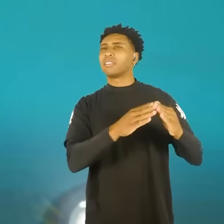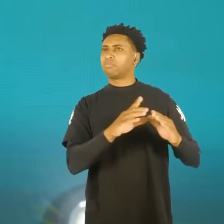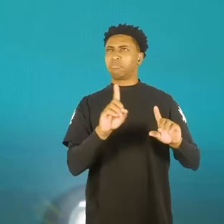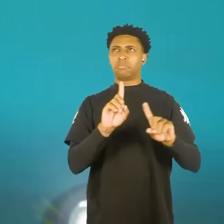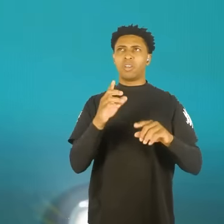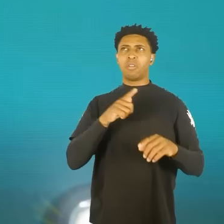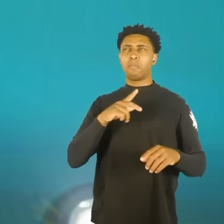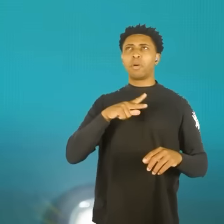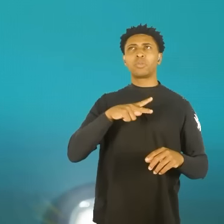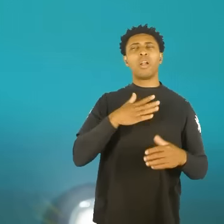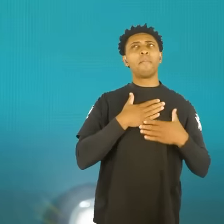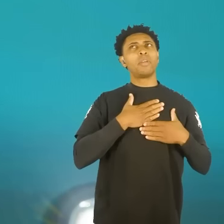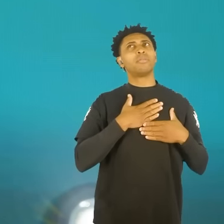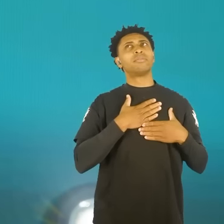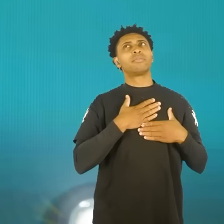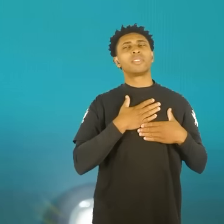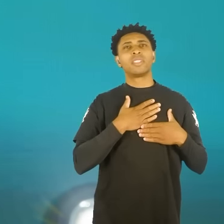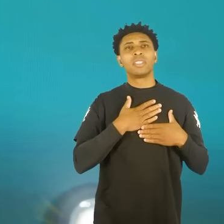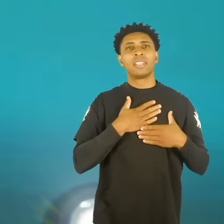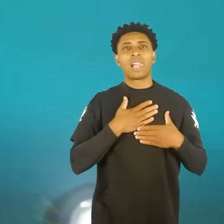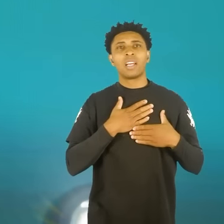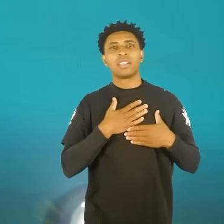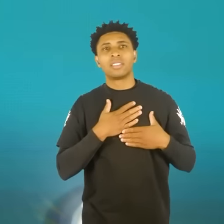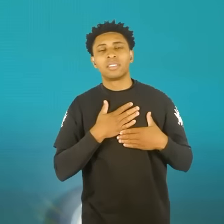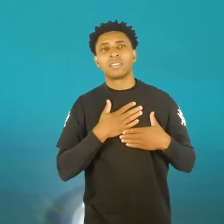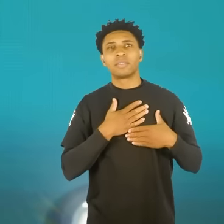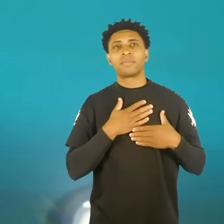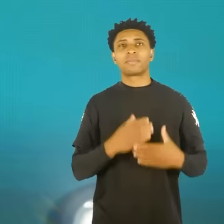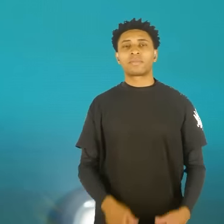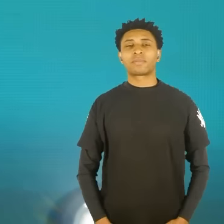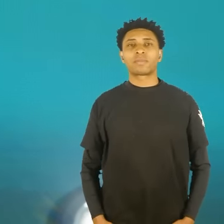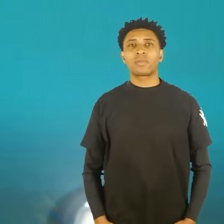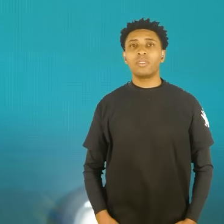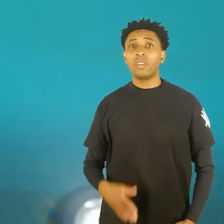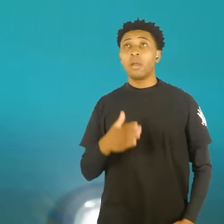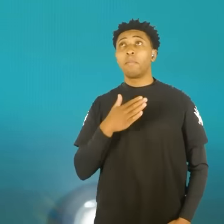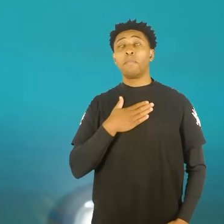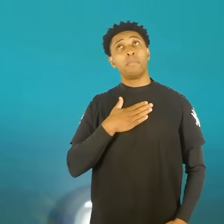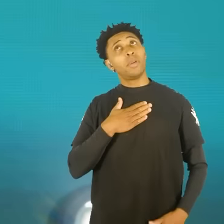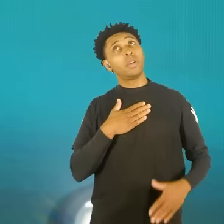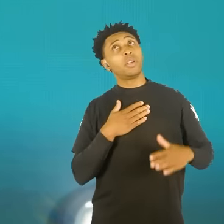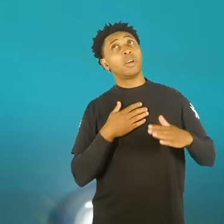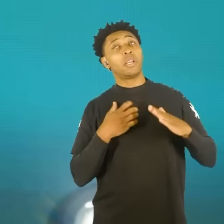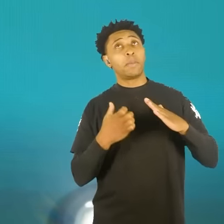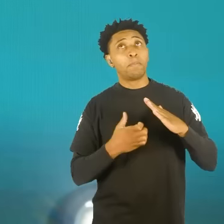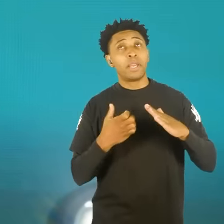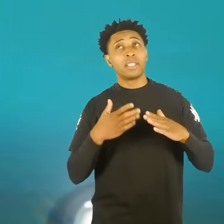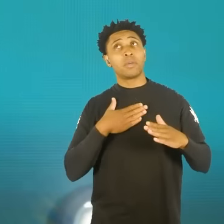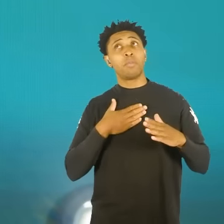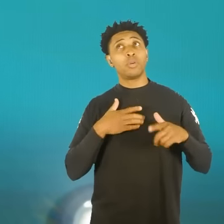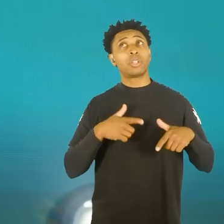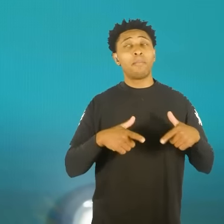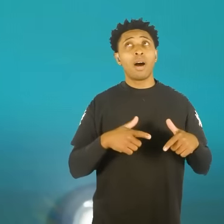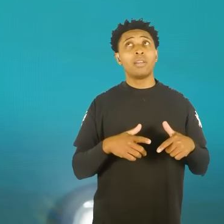vida a Deus de quinta e domingo, mas eu não entrego a Deus o direito de tocar na minha profissão. O problema da